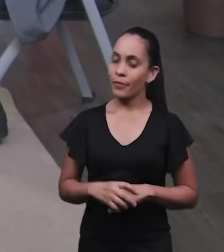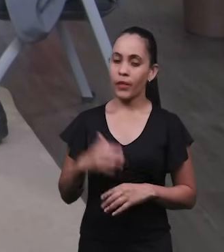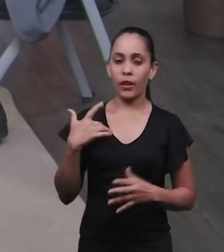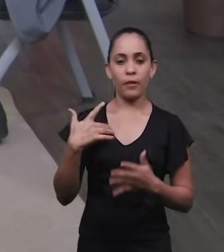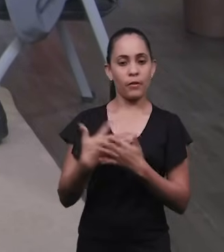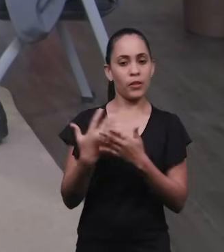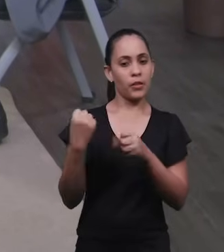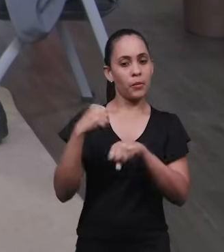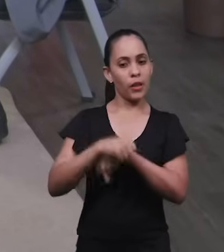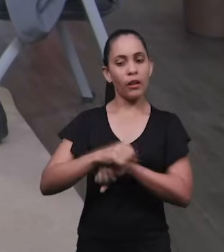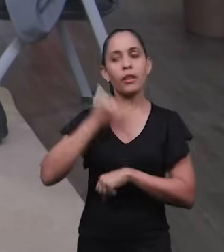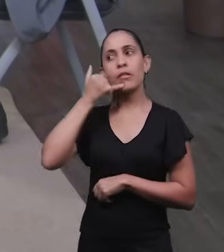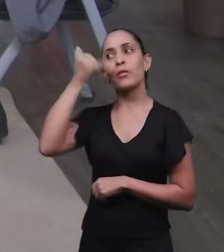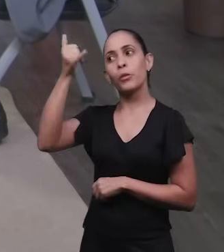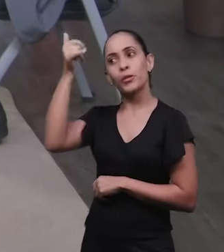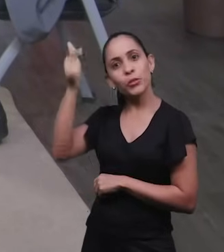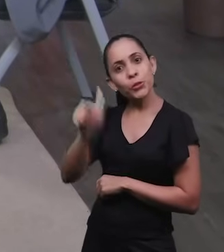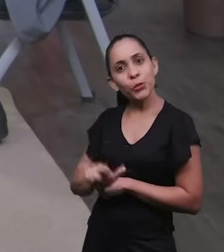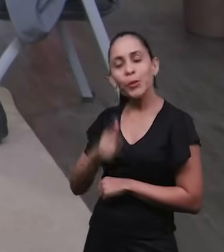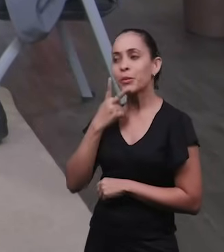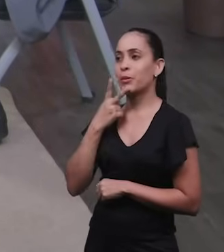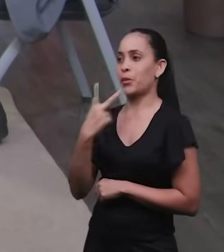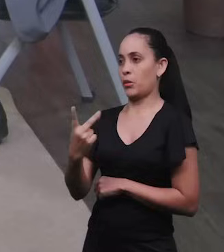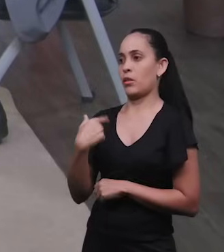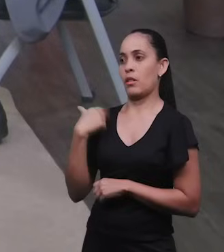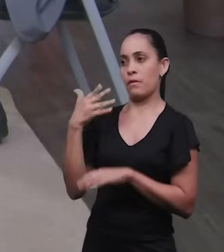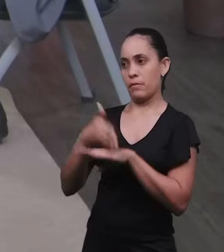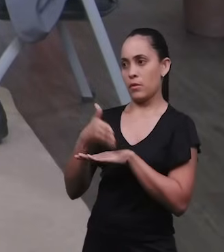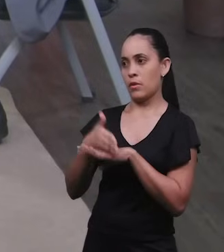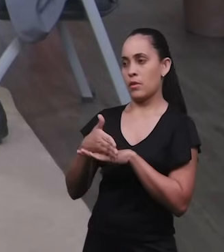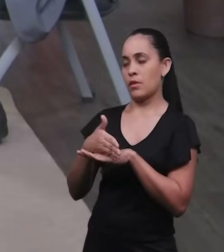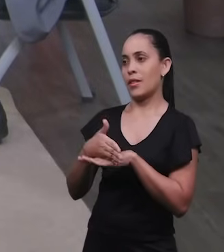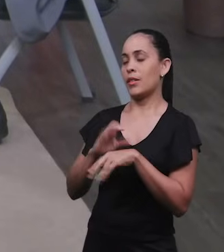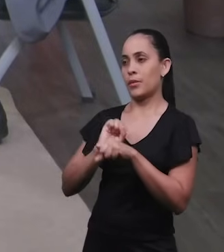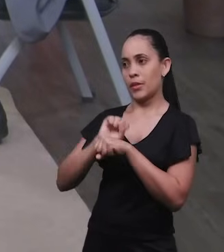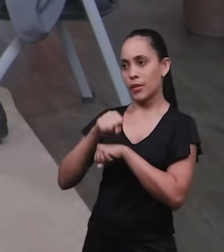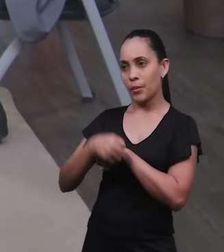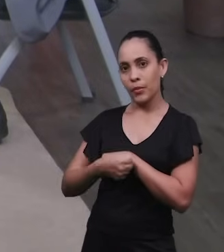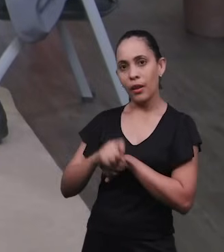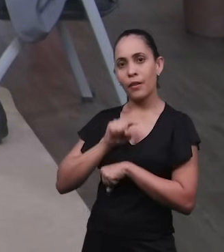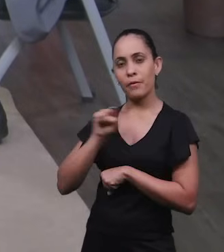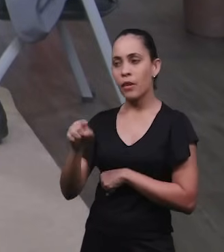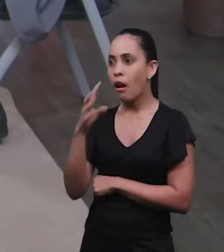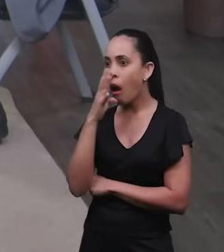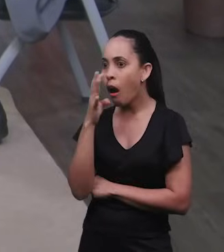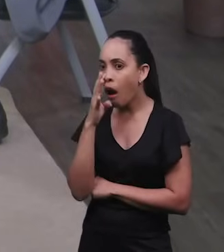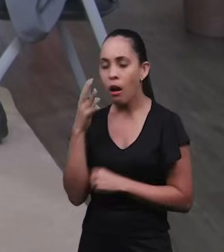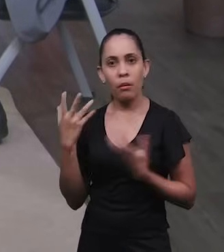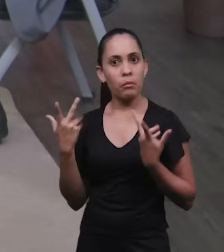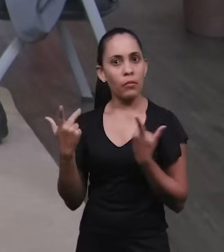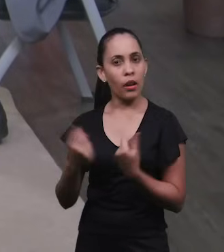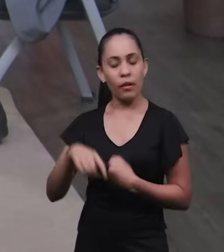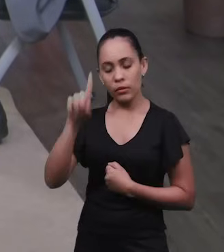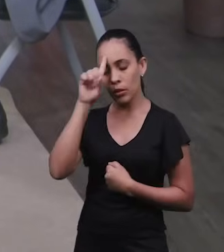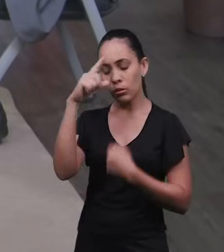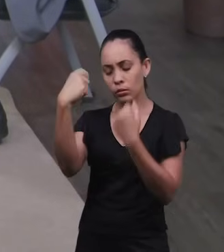passados, ele participou do seminário. Depois ele ligou novamente, falou que ele participou do seminário. Ficou maravilhado. O Senhor deu uma bênção a